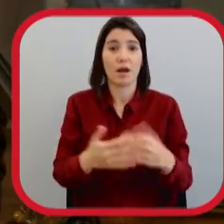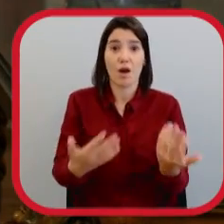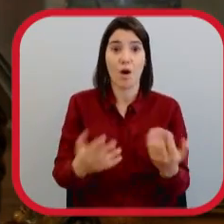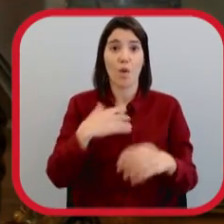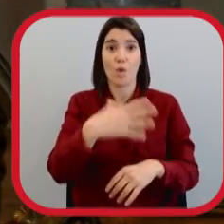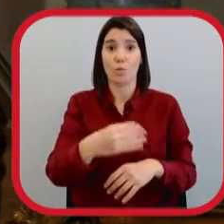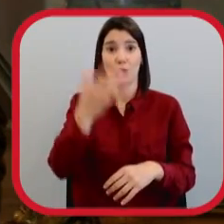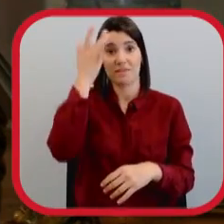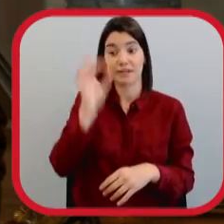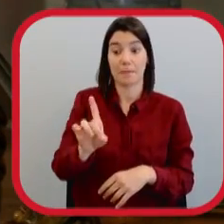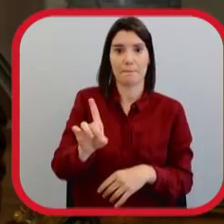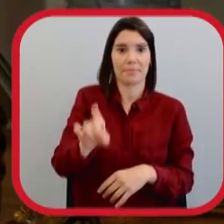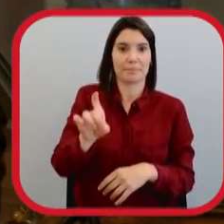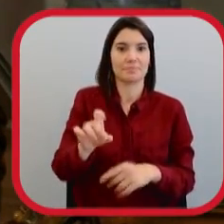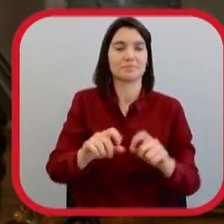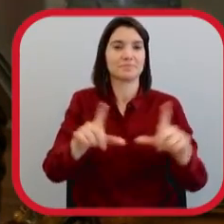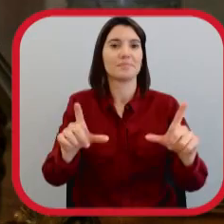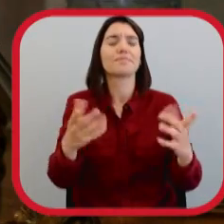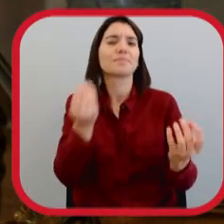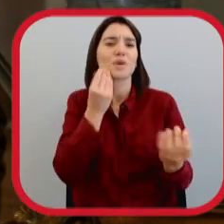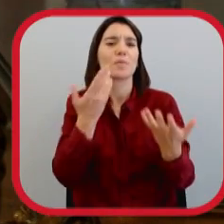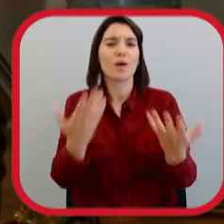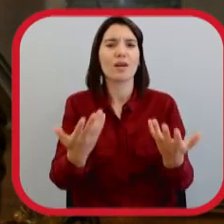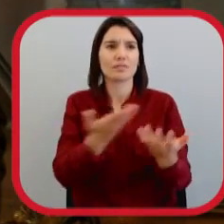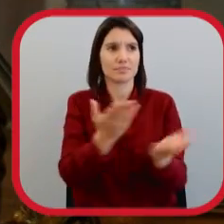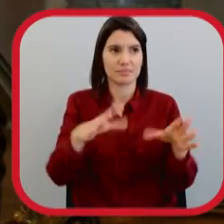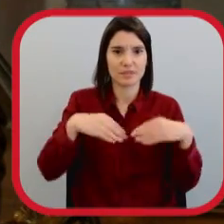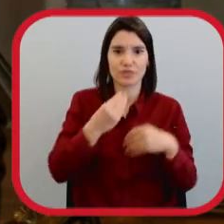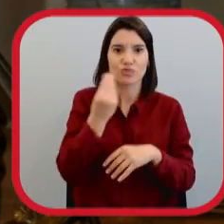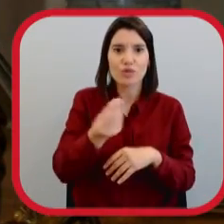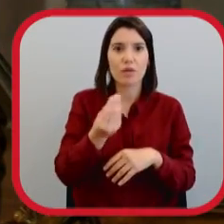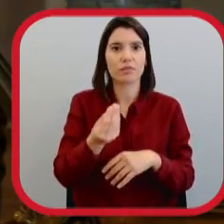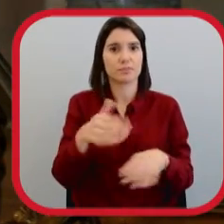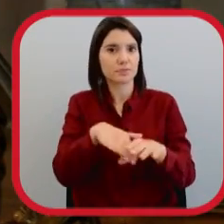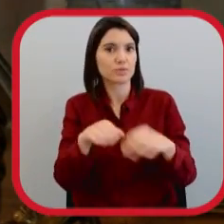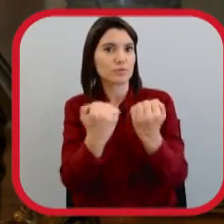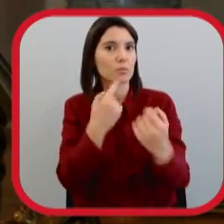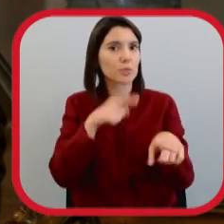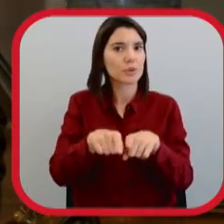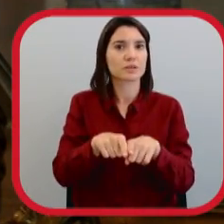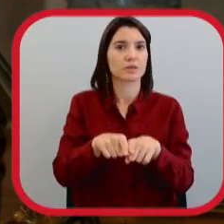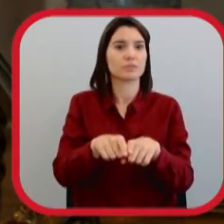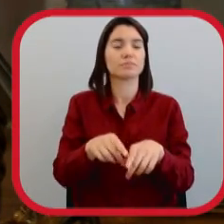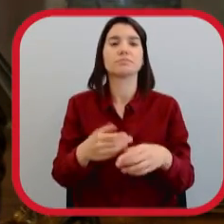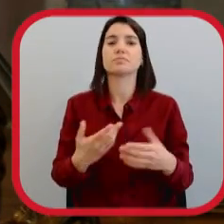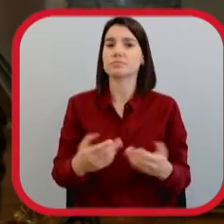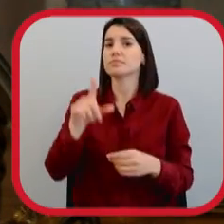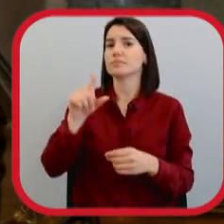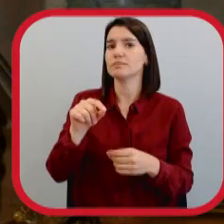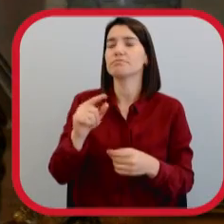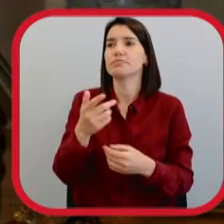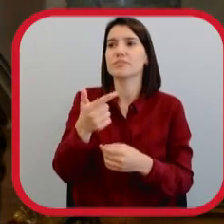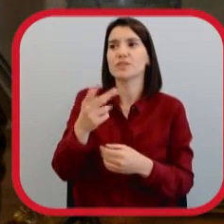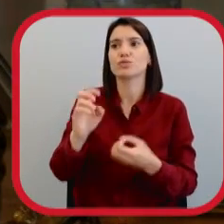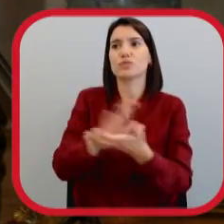informação. Mas com o mundo à distância de um clique, qual a importância destes meios na fase de reconhecimento dos jovens enquanto atores sociais e